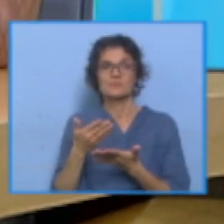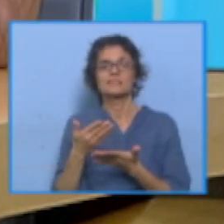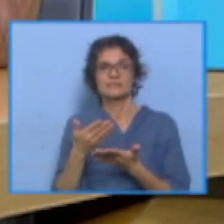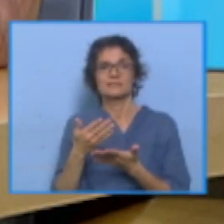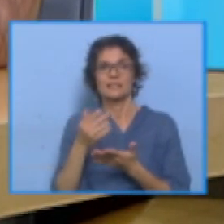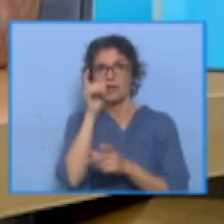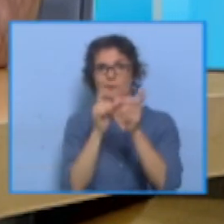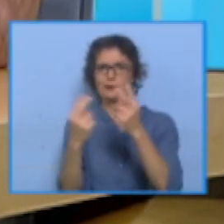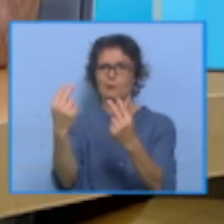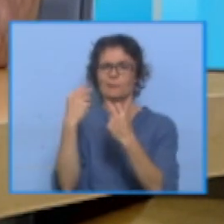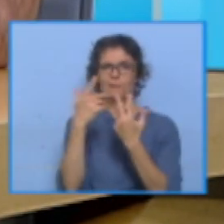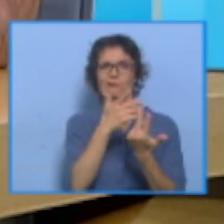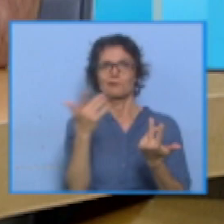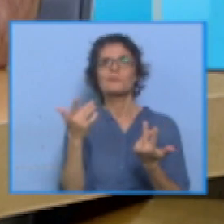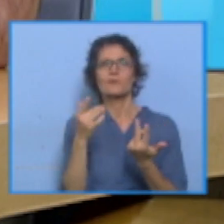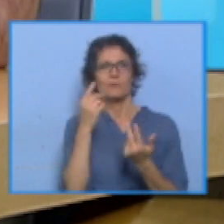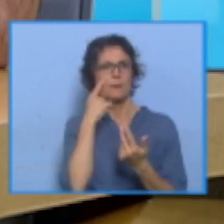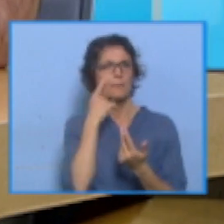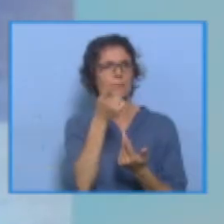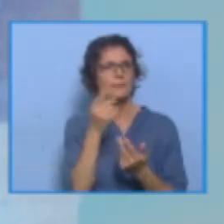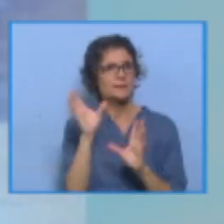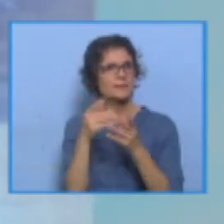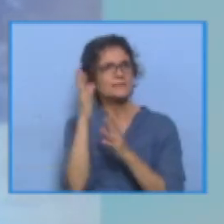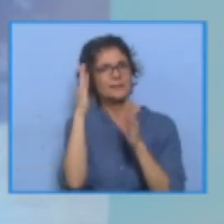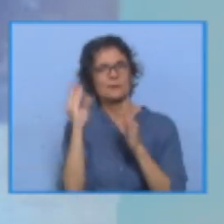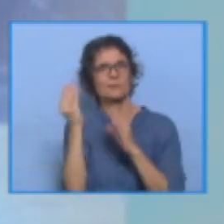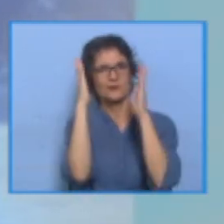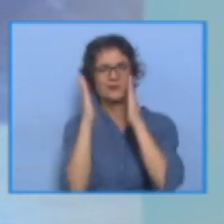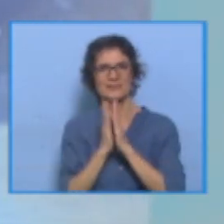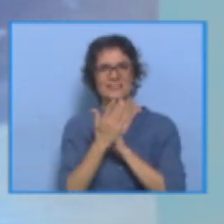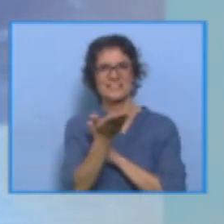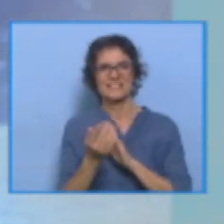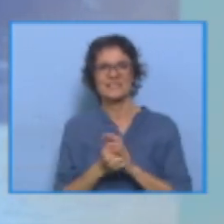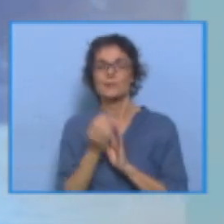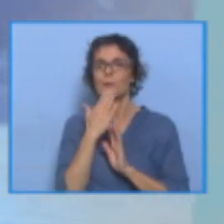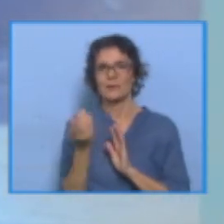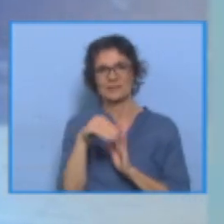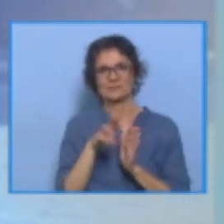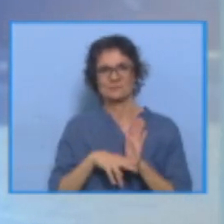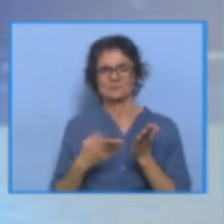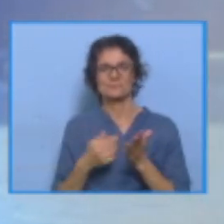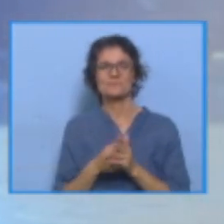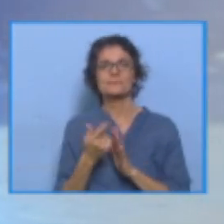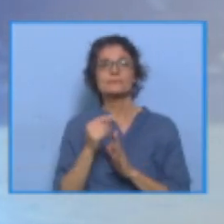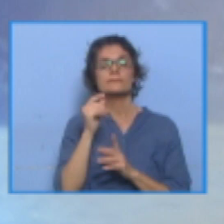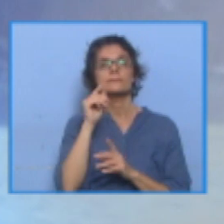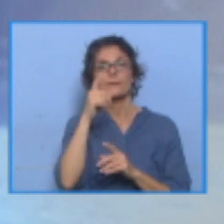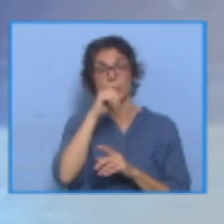vê, particularmente os jovens, a descobrirem as equipas Jovens de Nossa Senhora. Obrigado pela vossa presença aqui. Termino a lembrar que logo